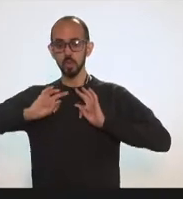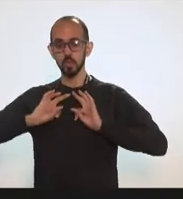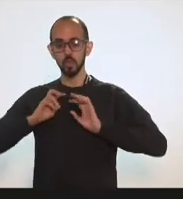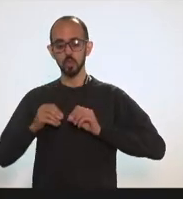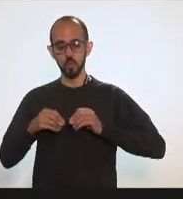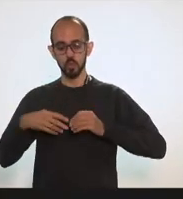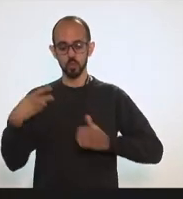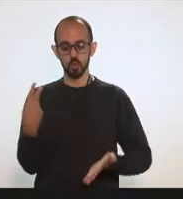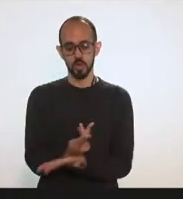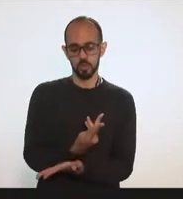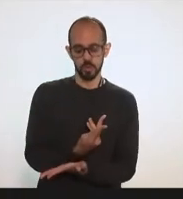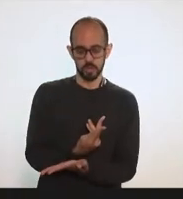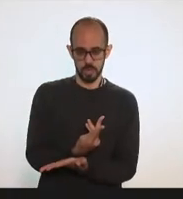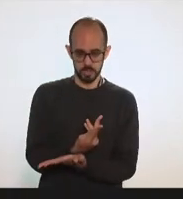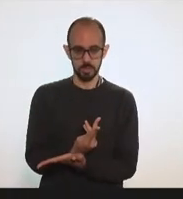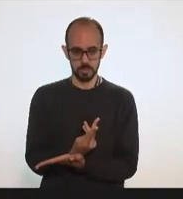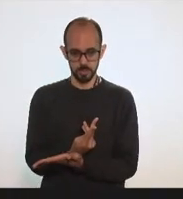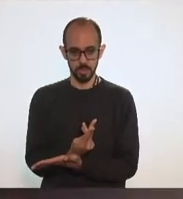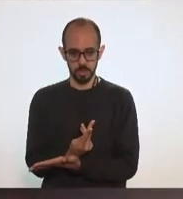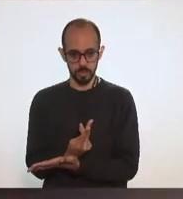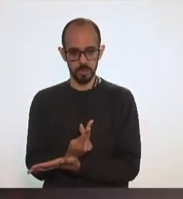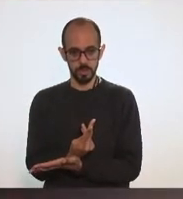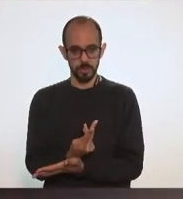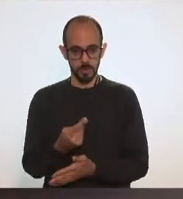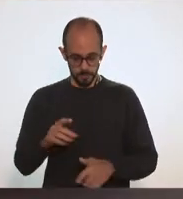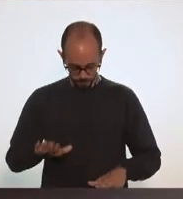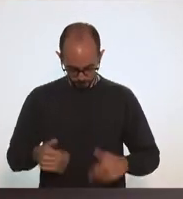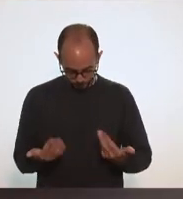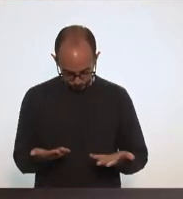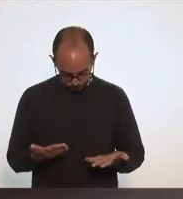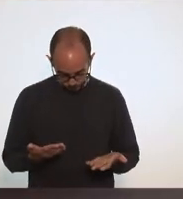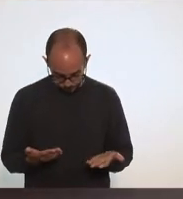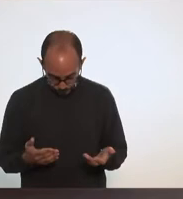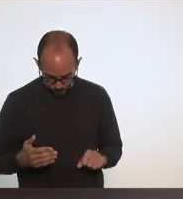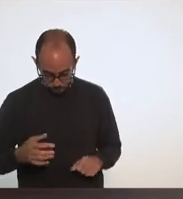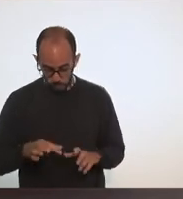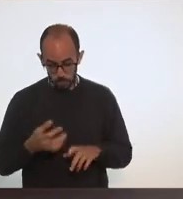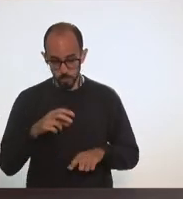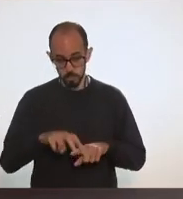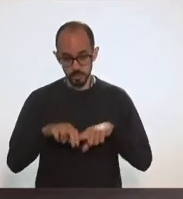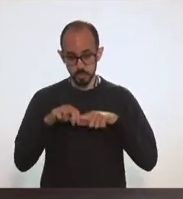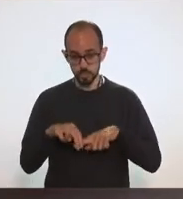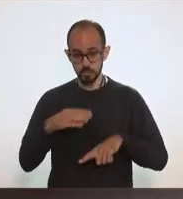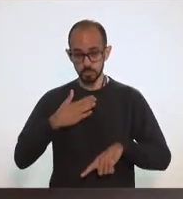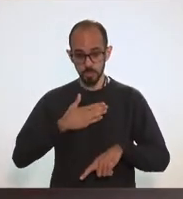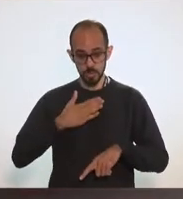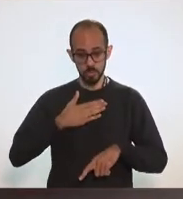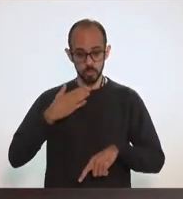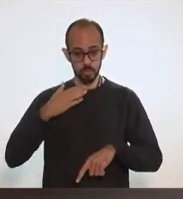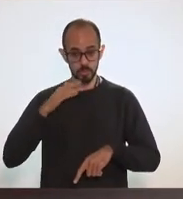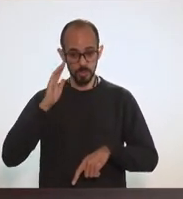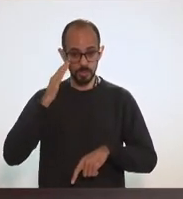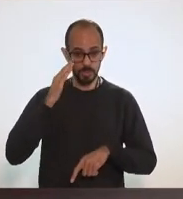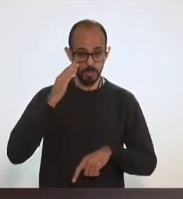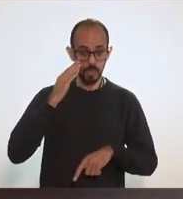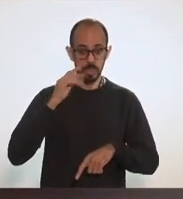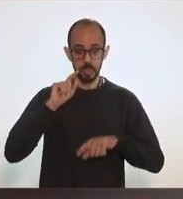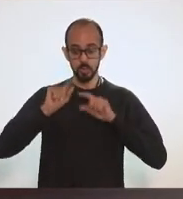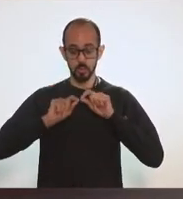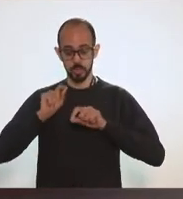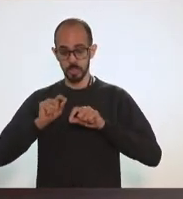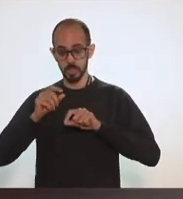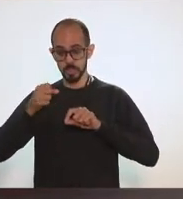cadeia. E aí, o meu entendimento, eu pergunto, Vossa Excelência, se a gente conseguiria,